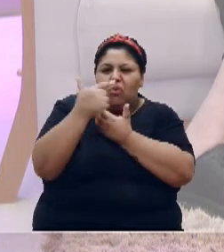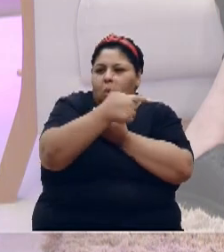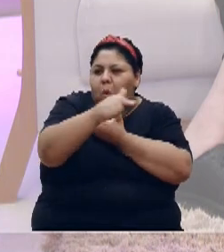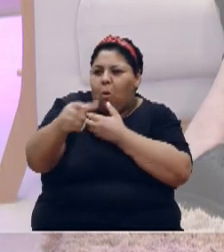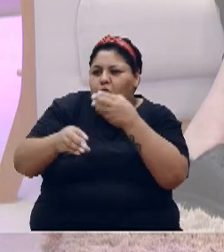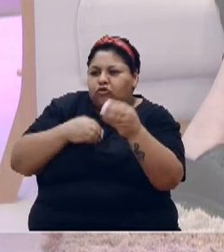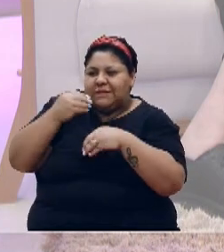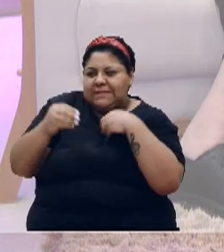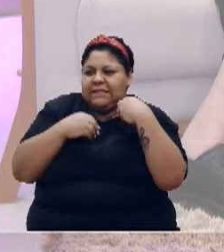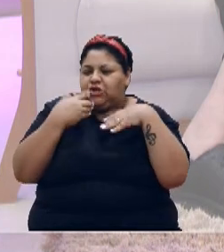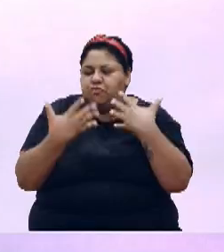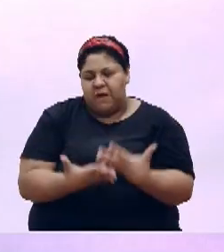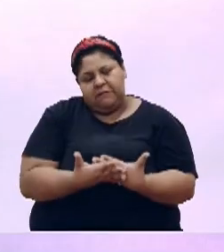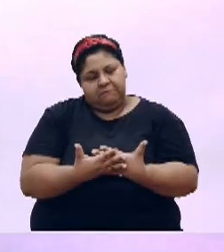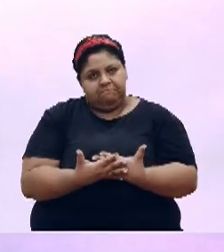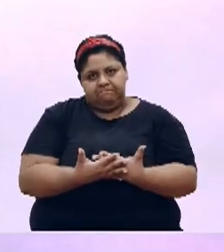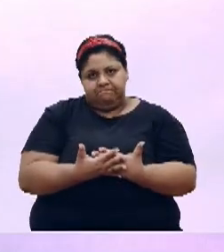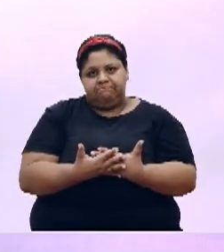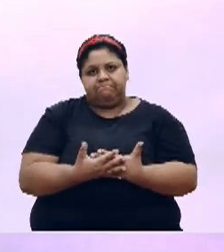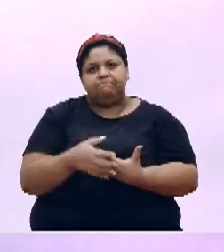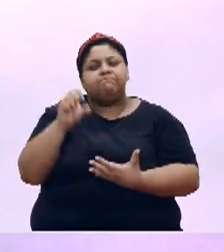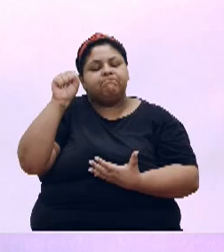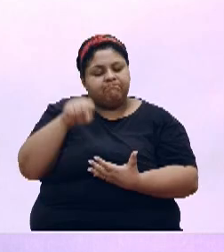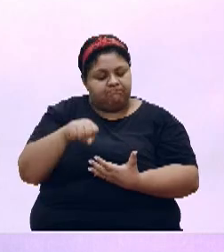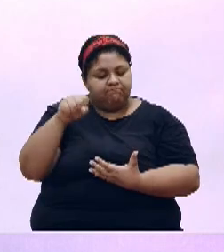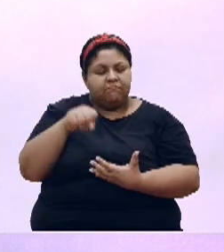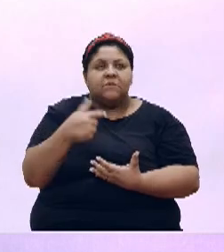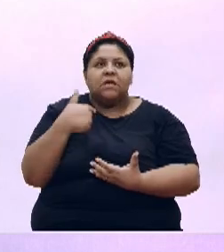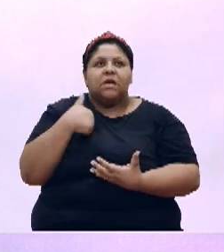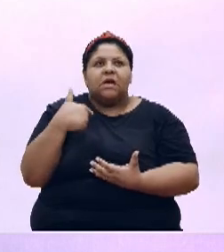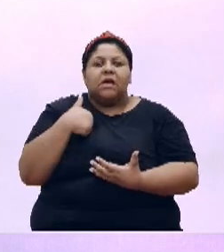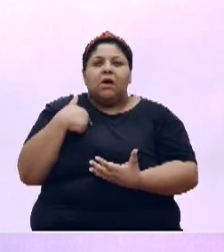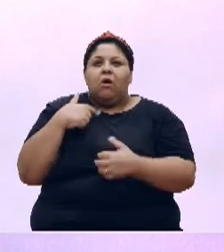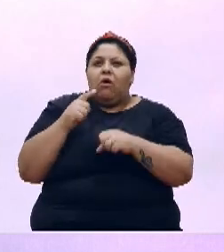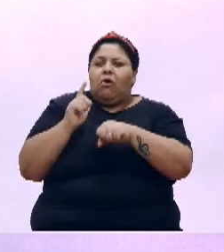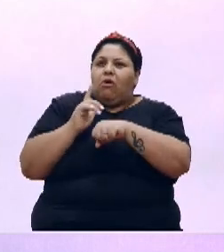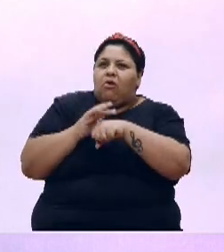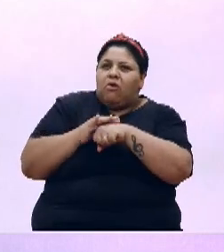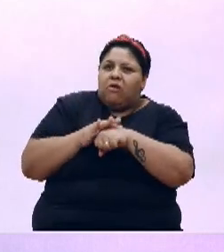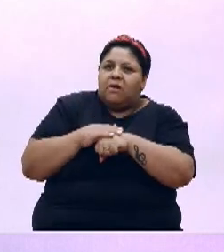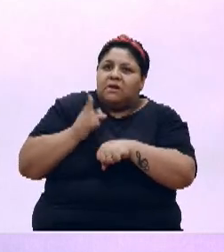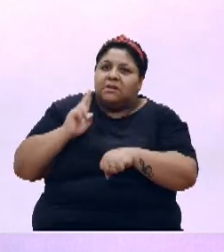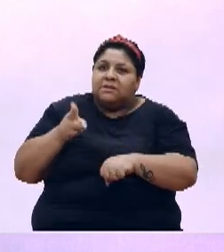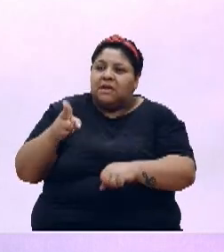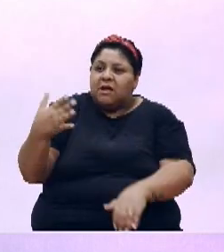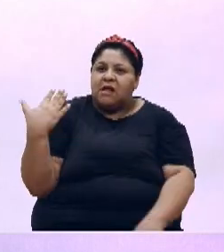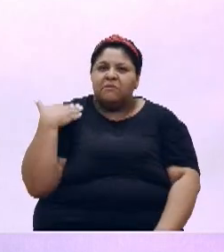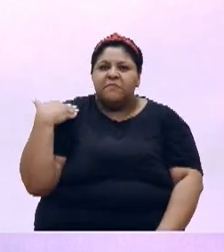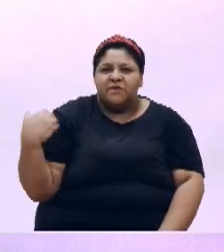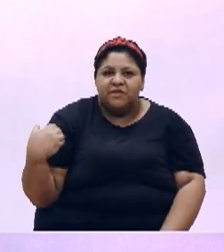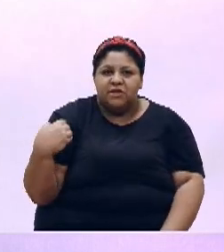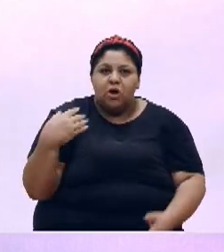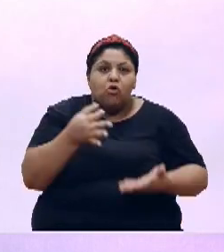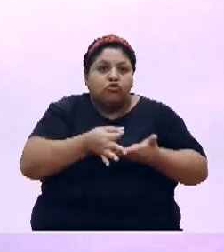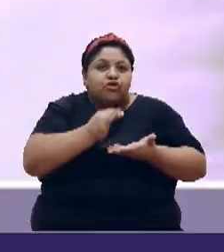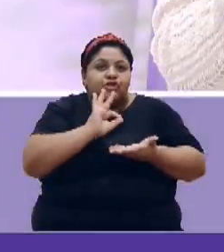que existe. E sim, eu ficava doente toda vez que eu era convidada para um chá de fraldas, né?